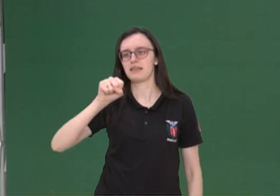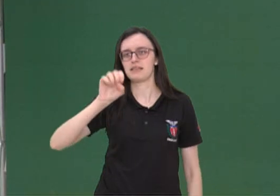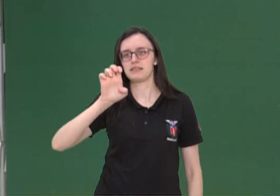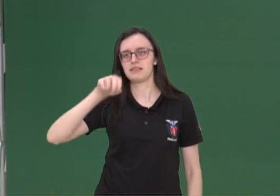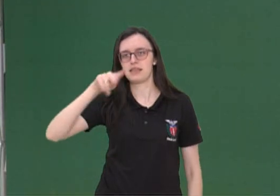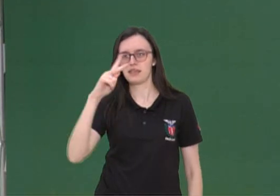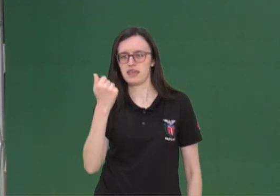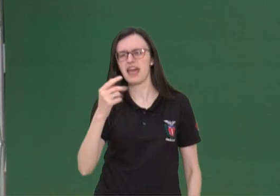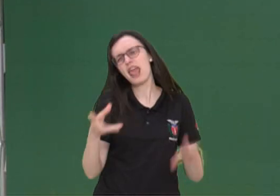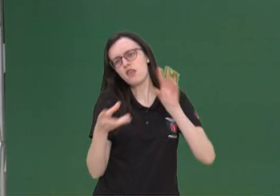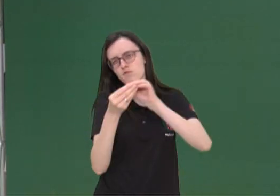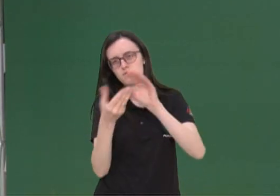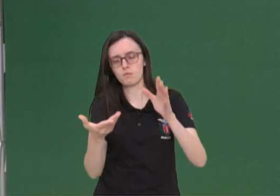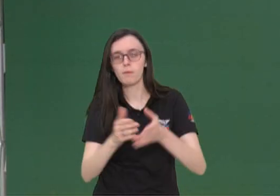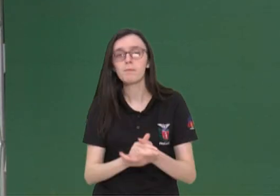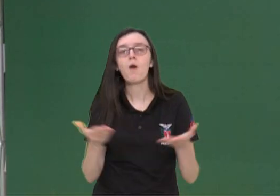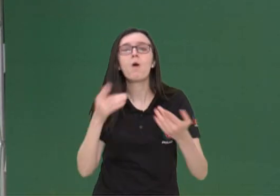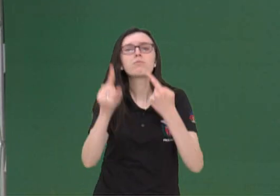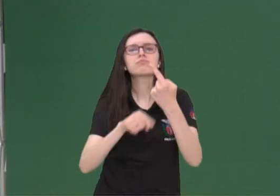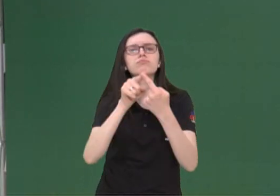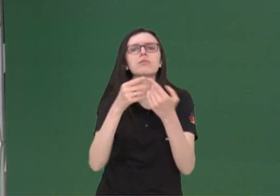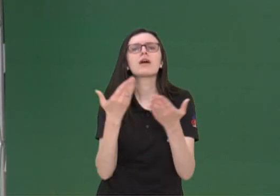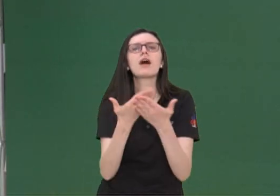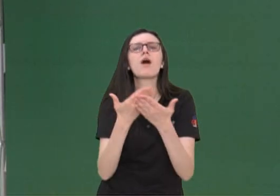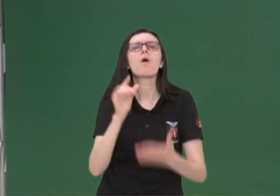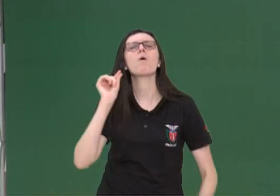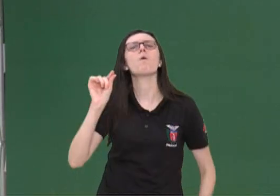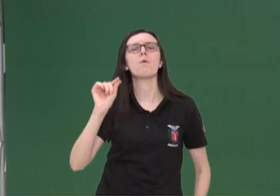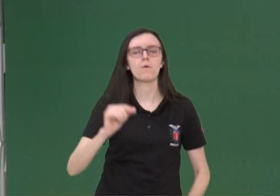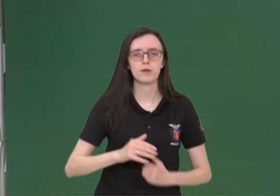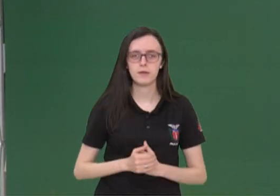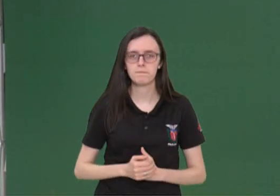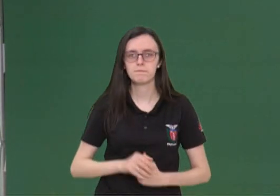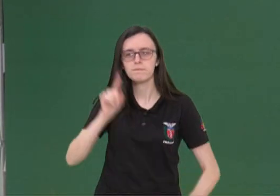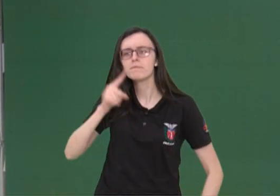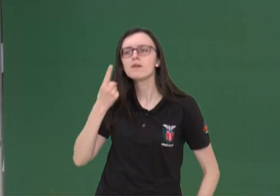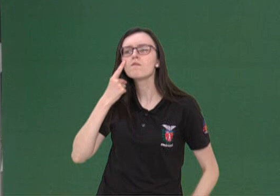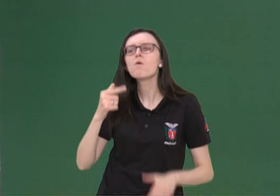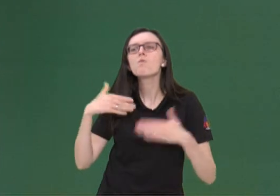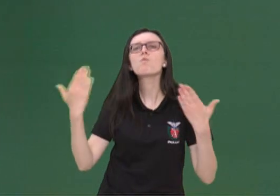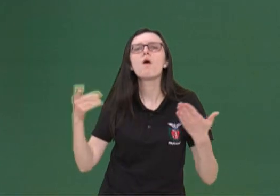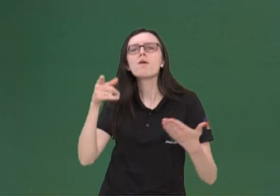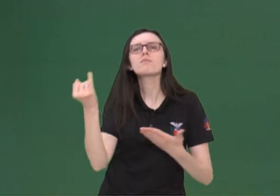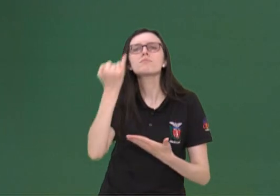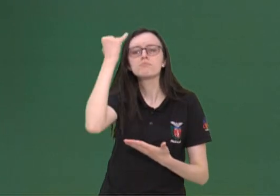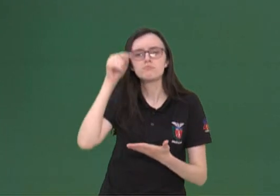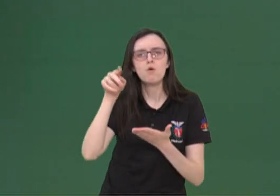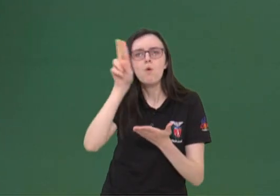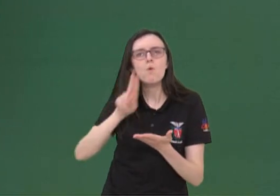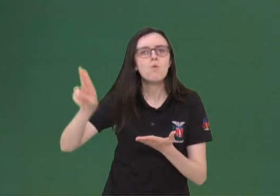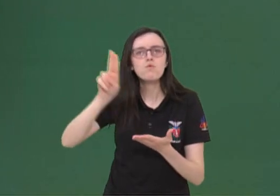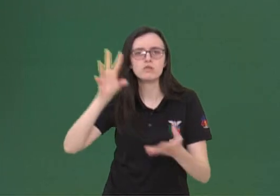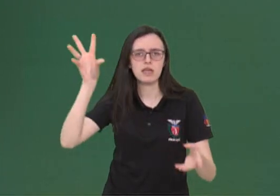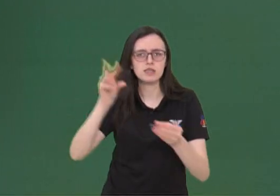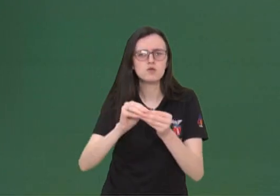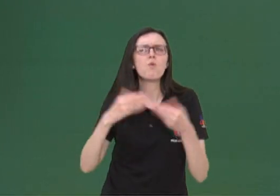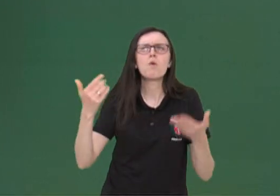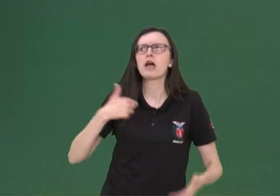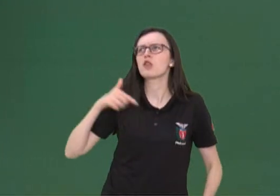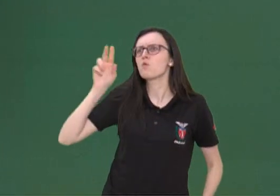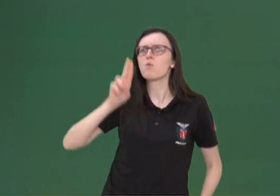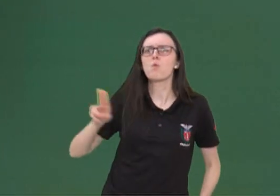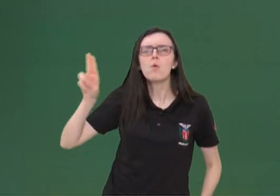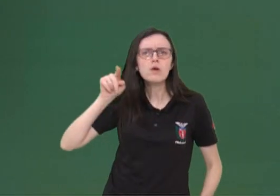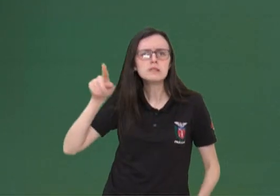os nossos objetivos hoje de aula são ver qual é a função social de uma resenha, quando que eu